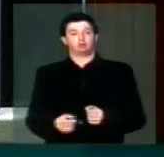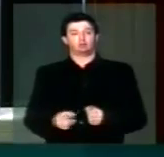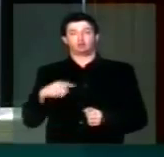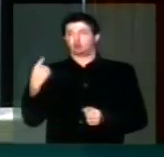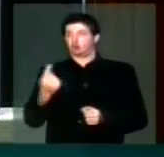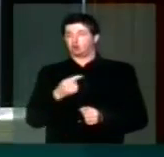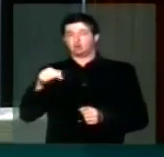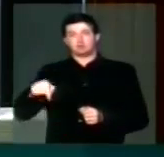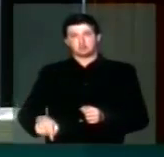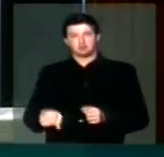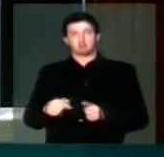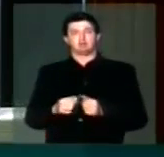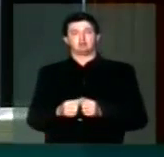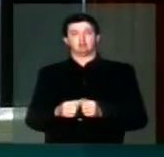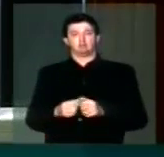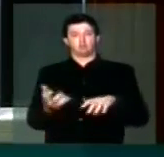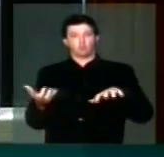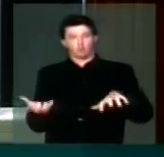legislador traz